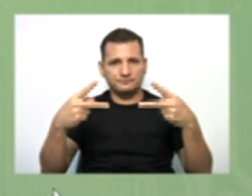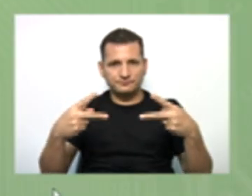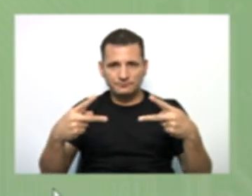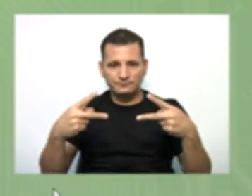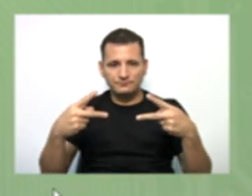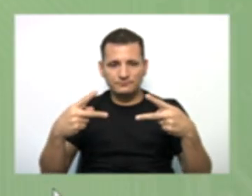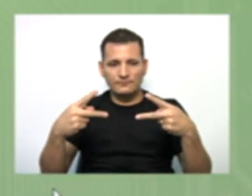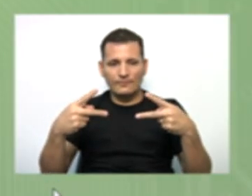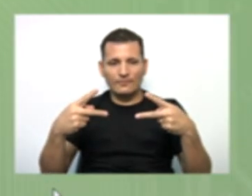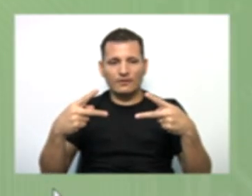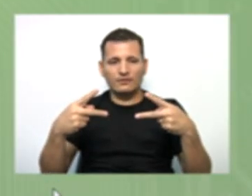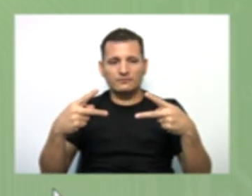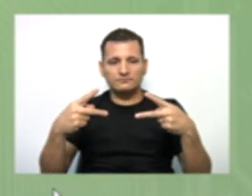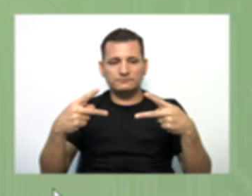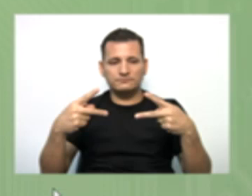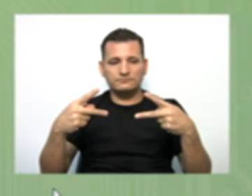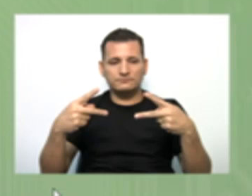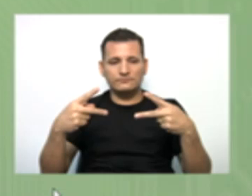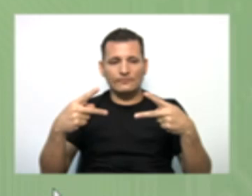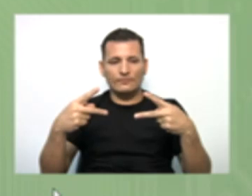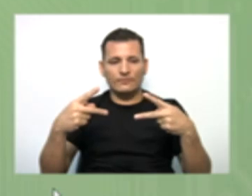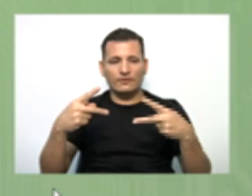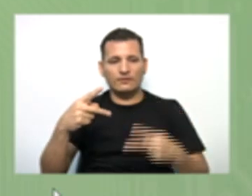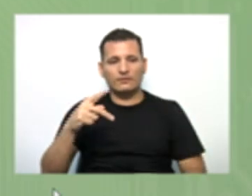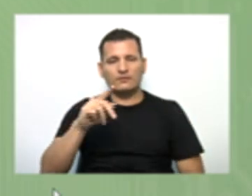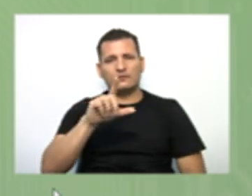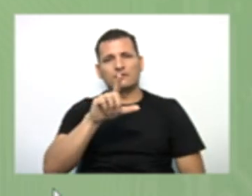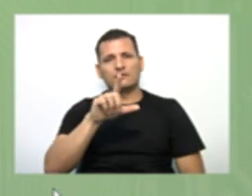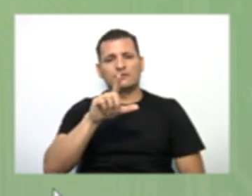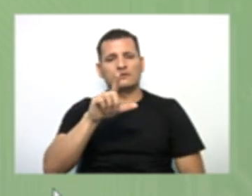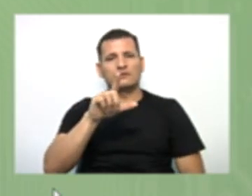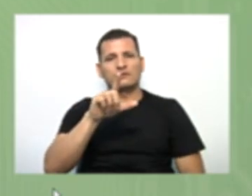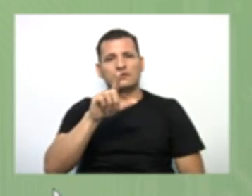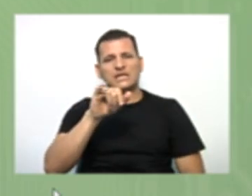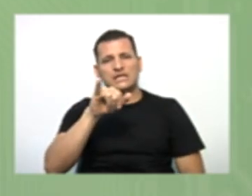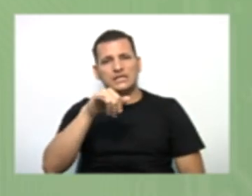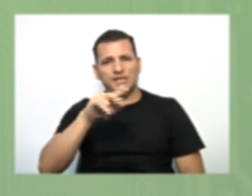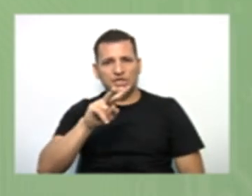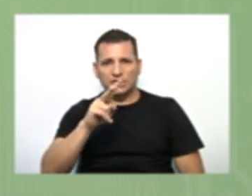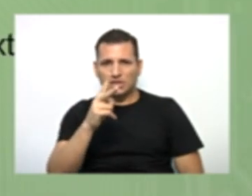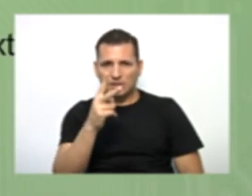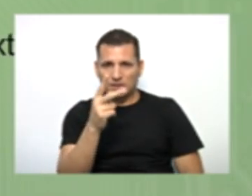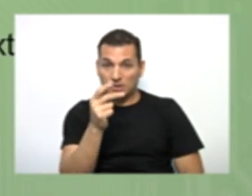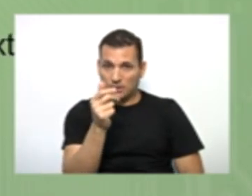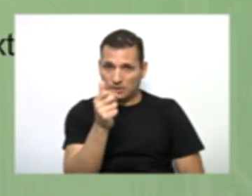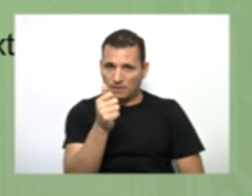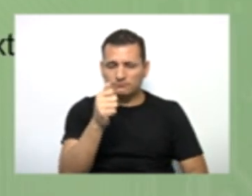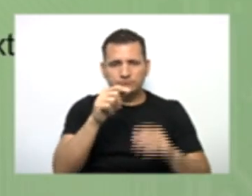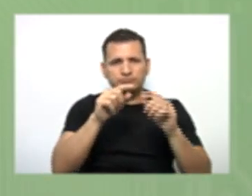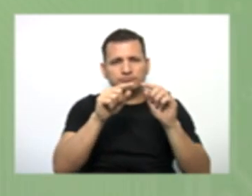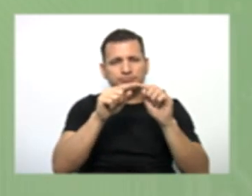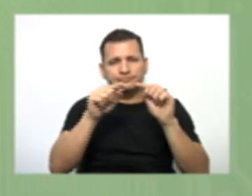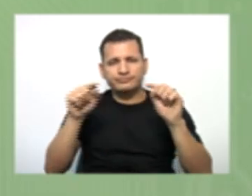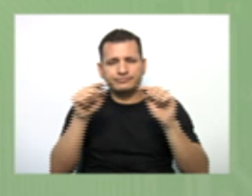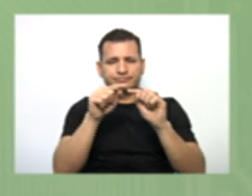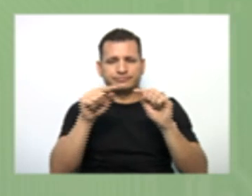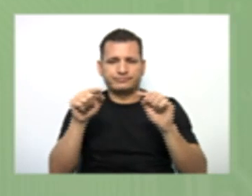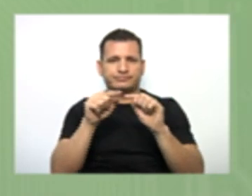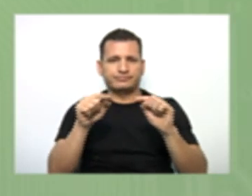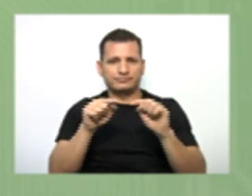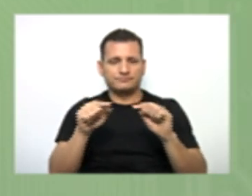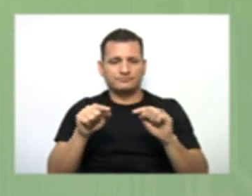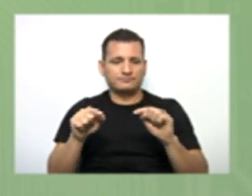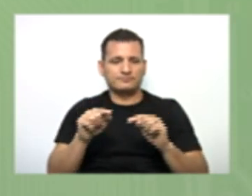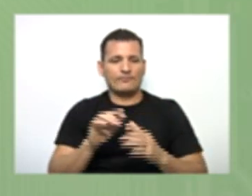em bloco e eu vou mostrar o que é essa tag em linha. Ela ocupa apenas o espaço